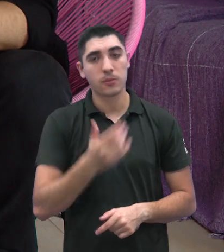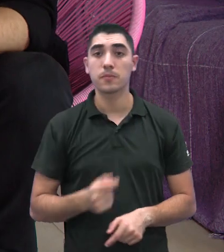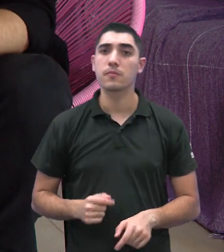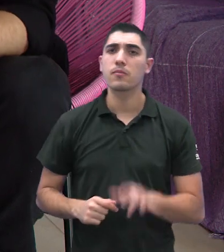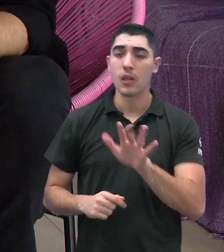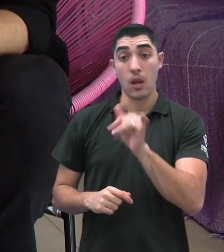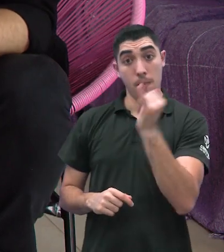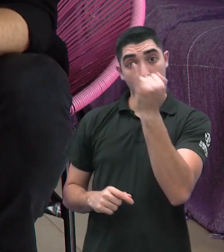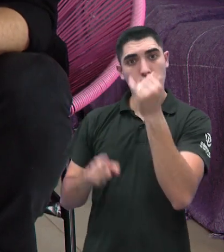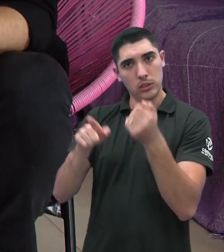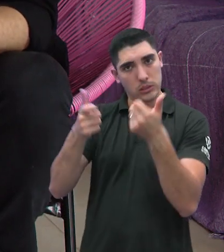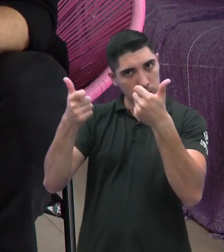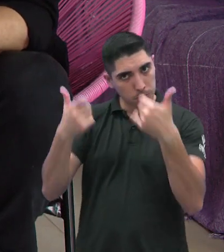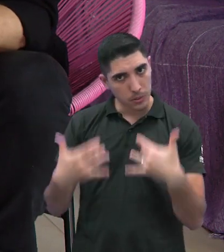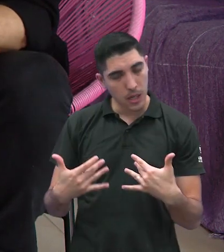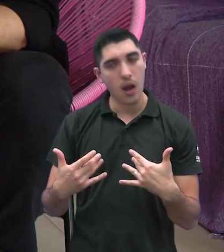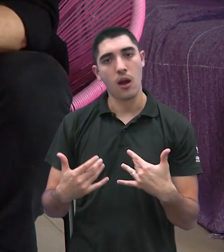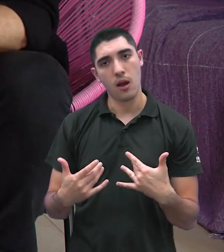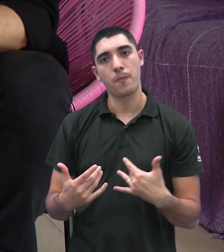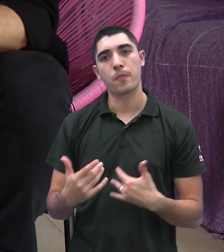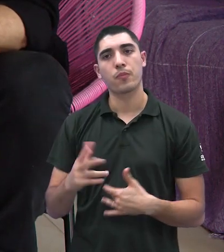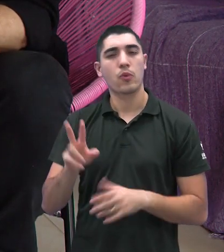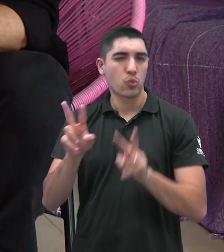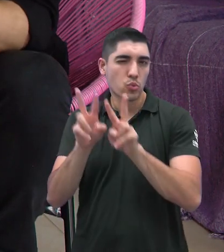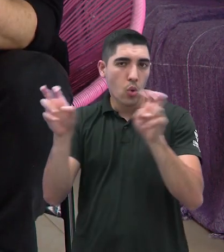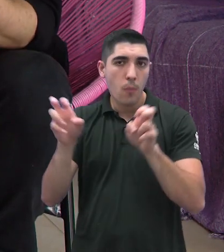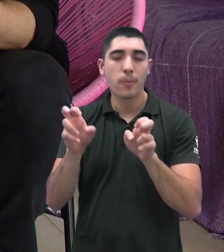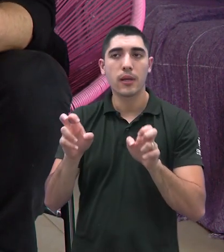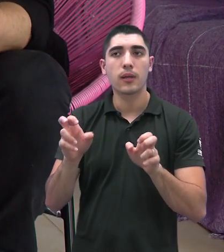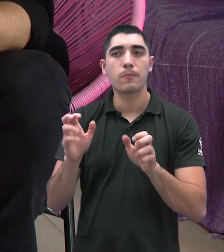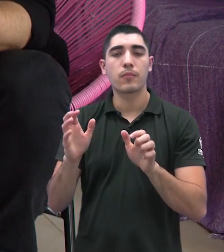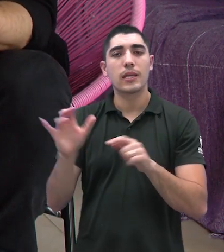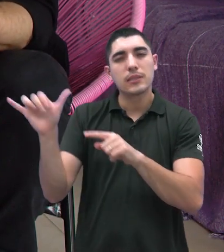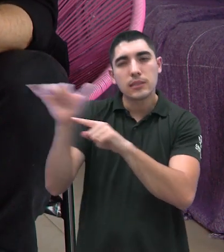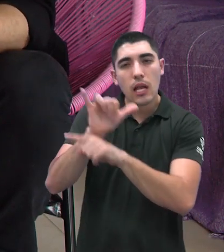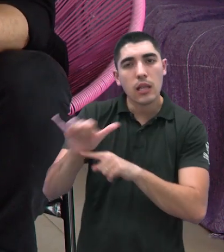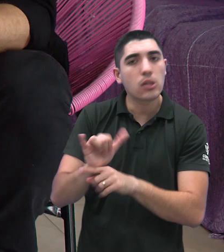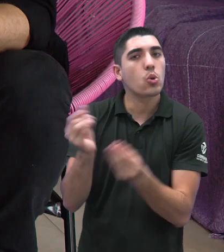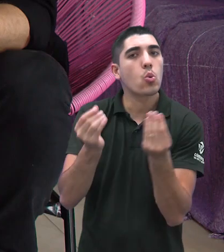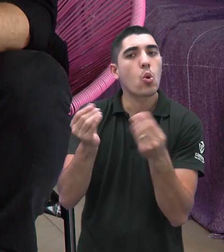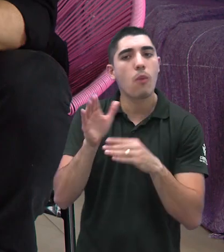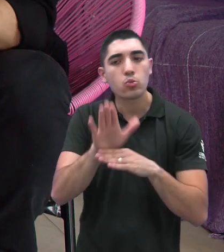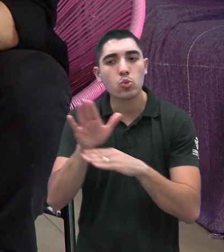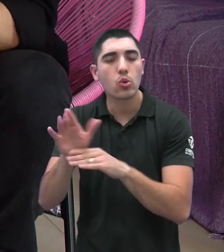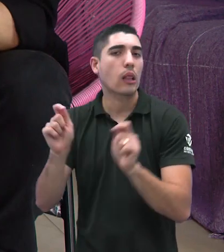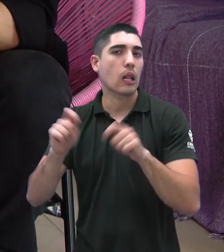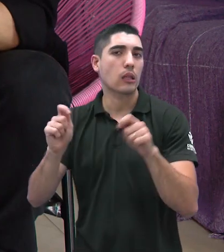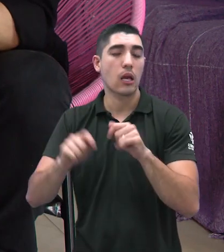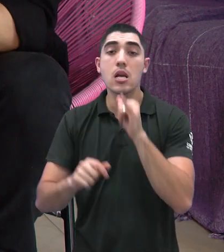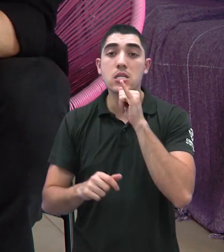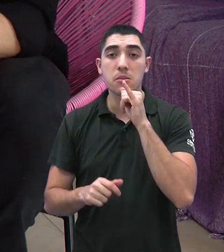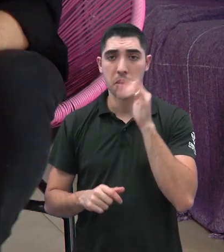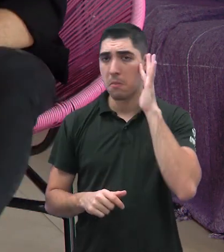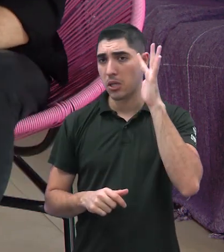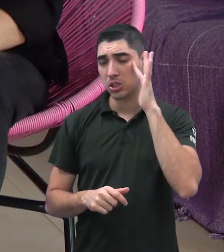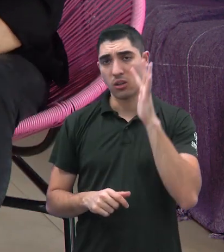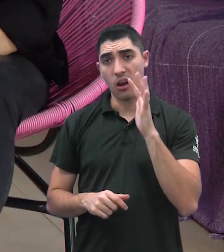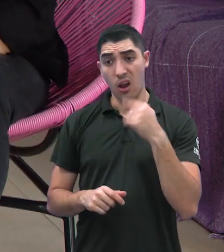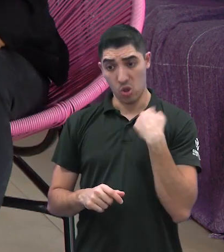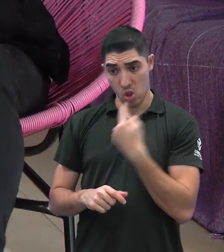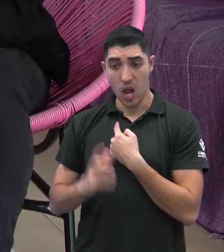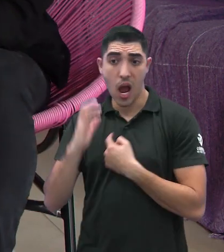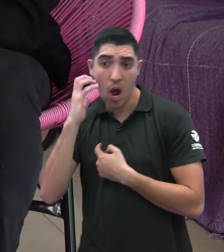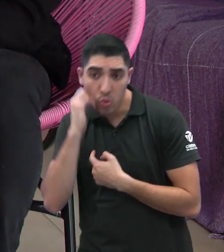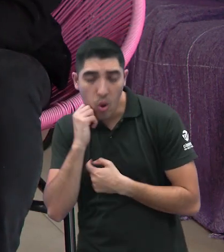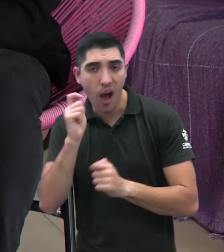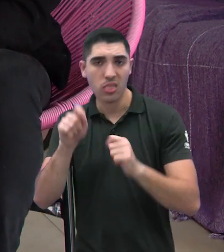a gente também falar a respeito disso, né? Das outras maneiras de ajudar. Porque a gente pensa que, de repente, só vai ajudar